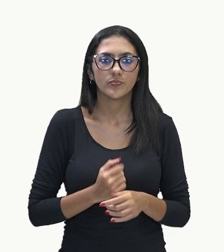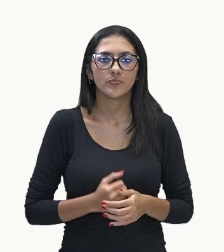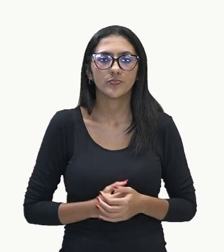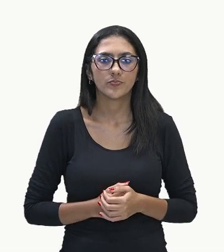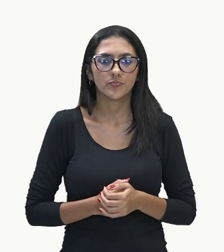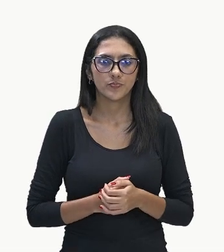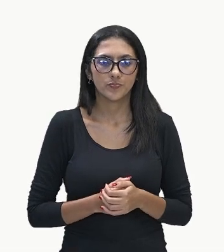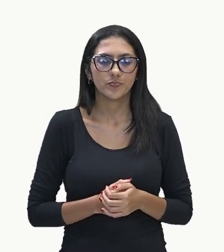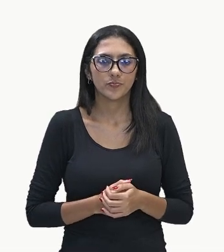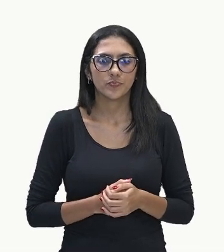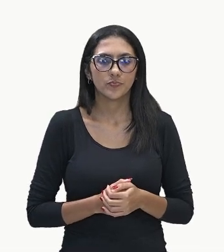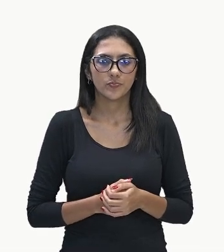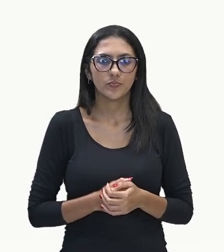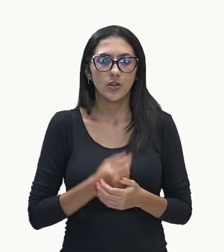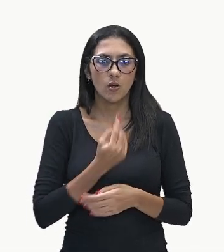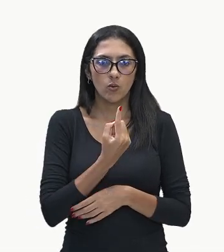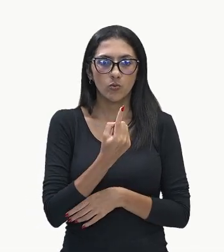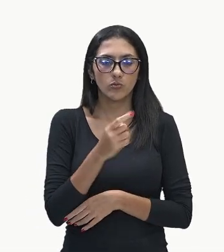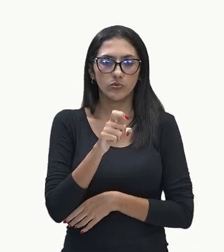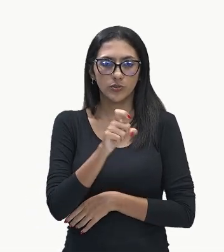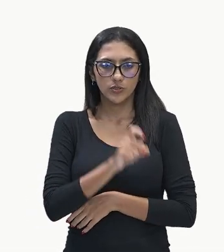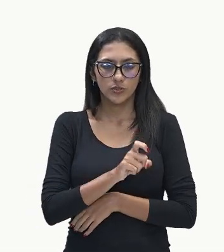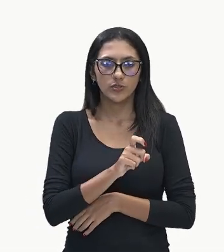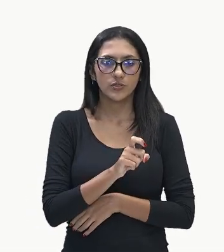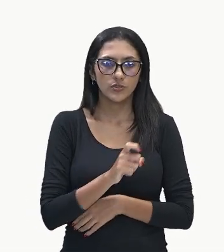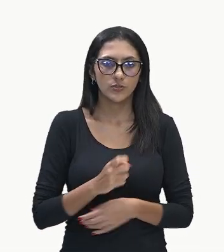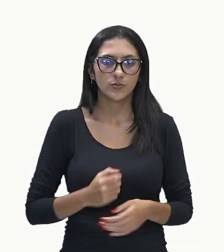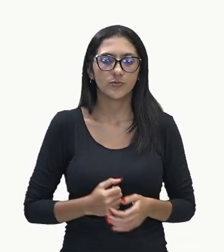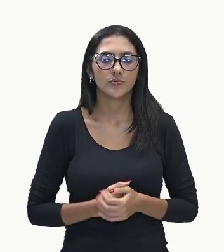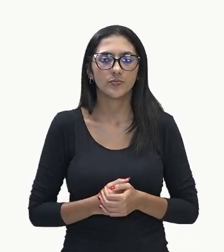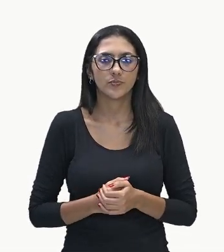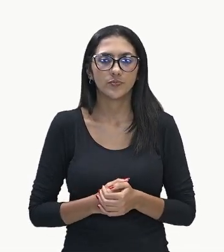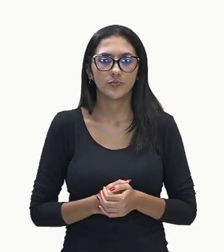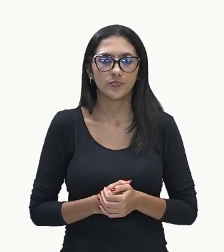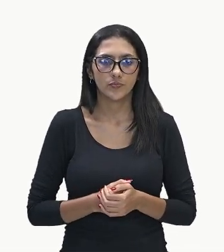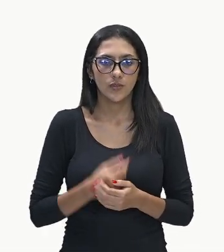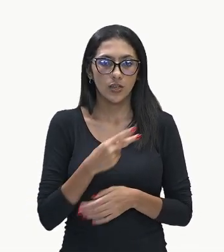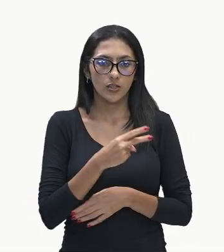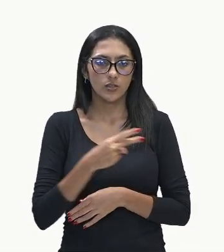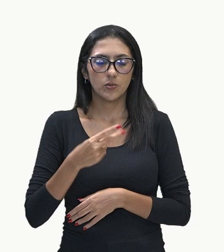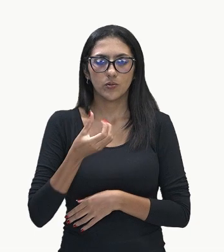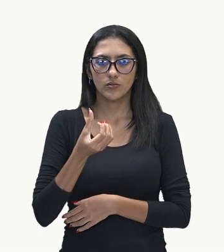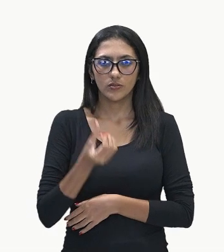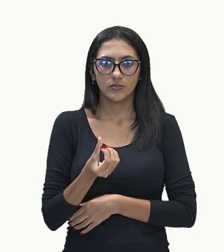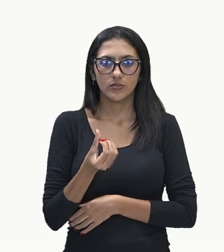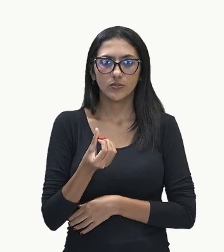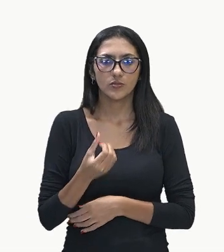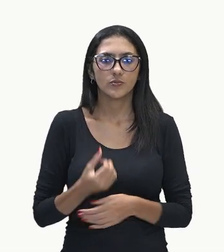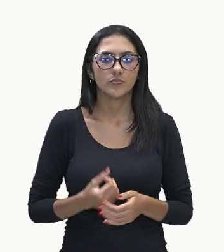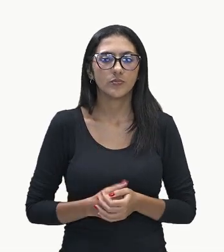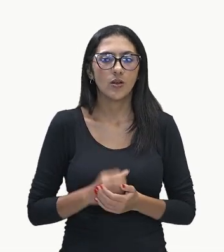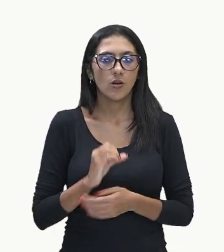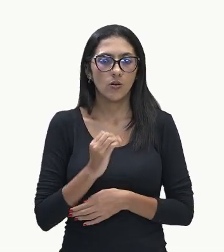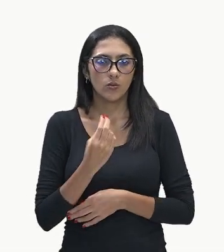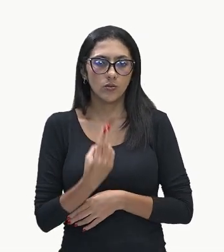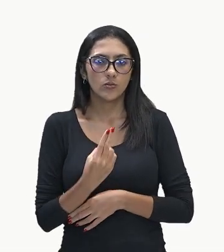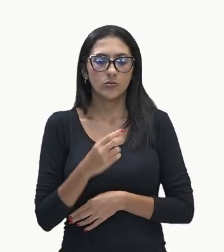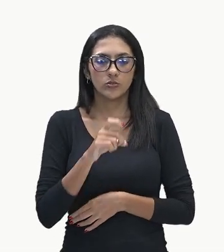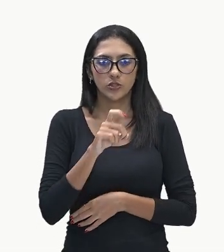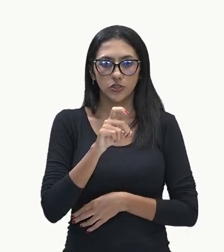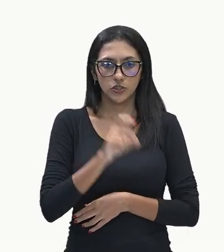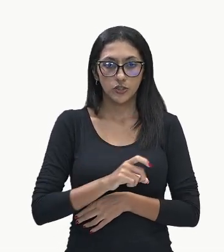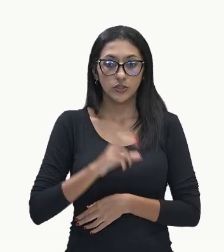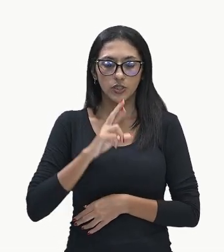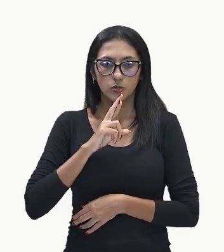1, 1. Que vai ser igual a 1 mais 5, 6. Ou x é igual